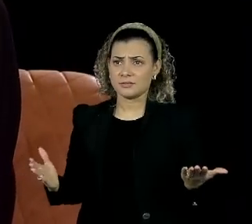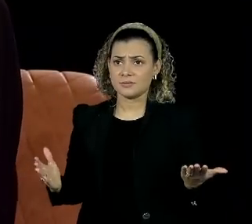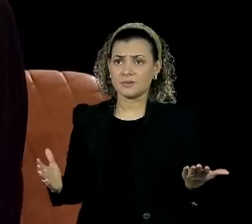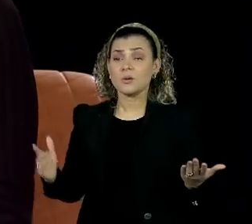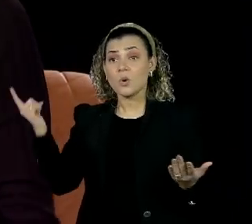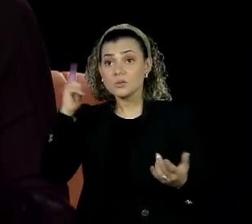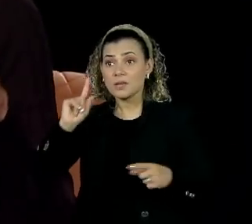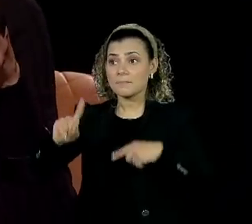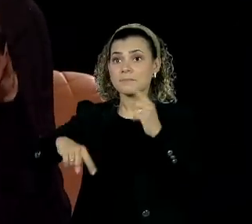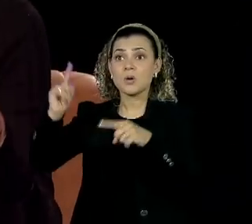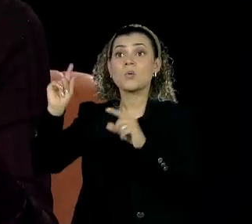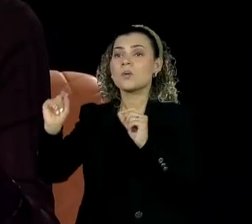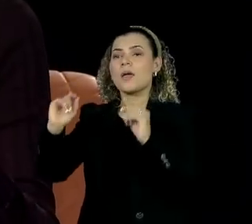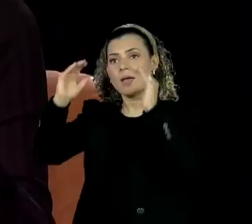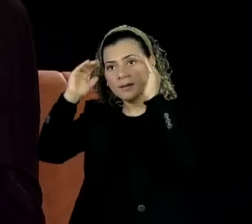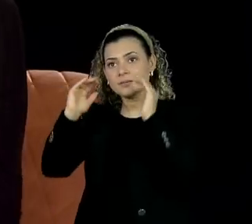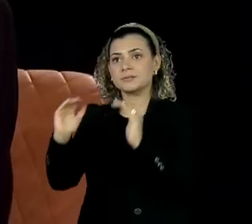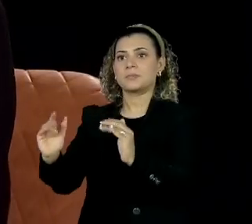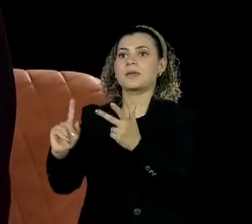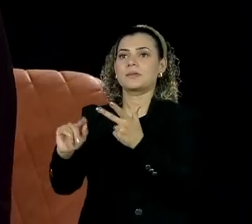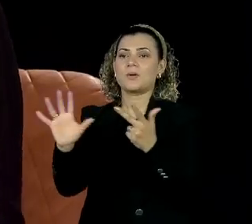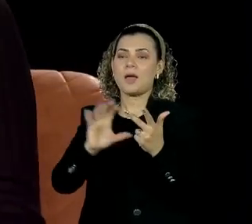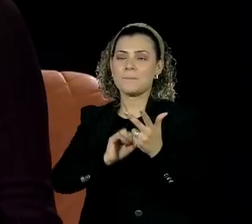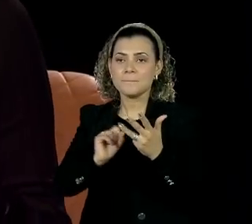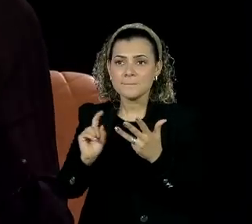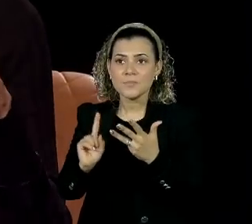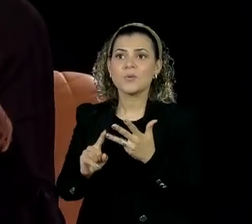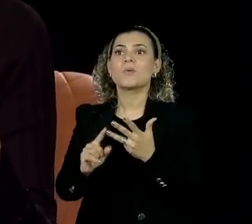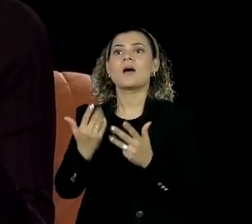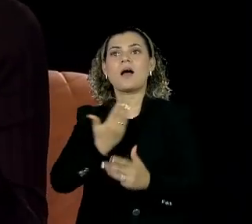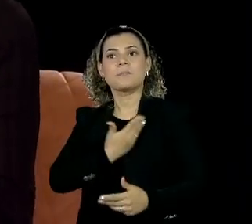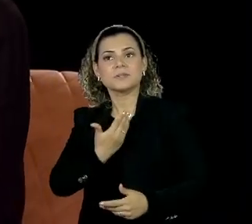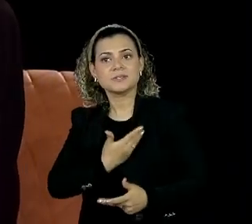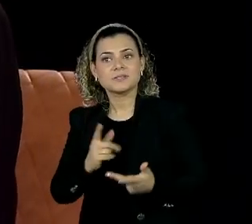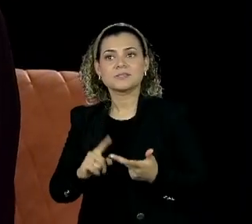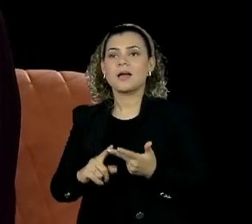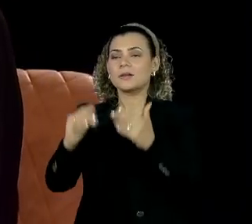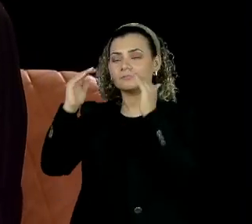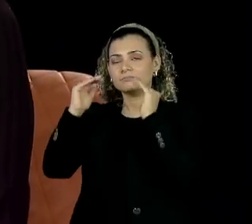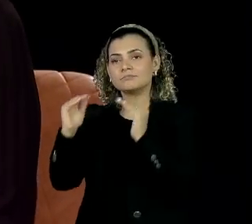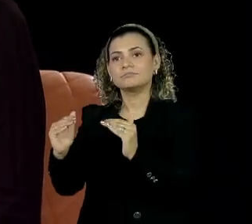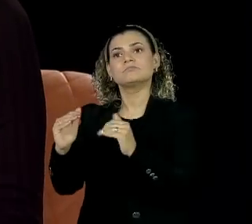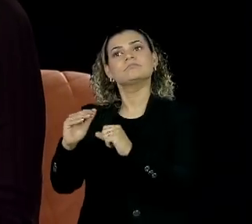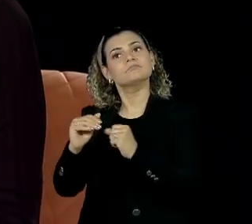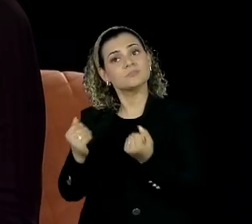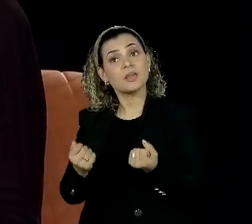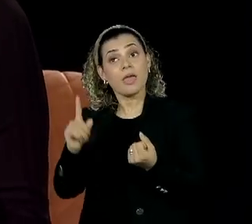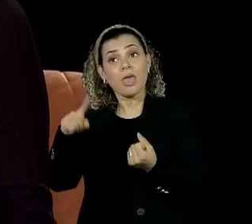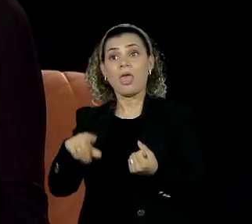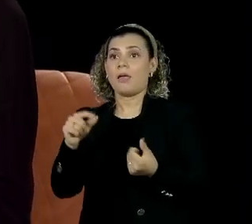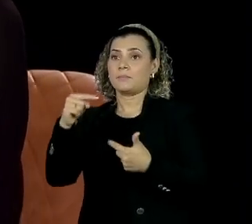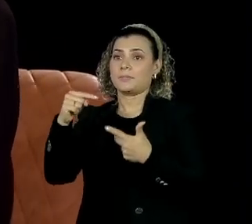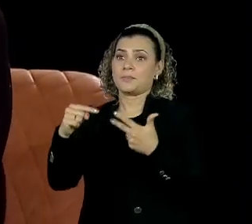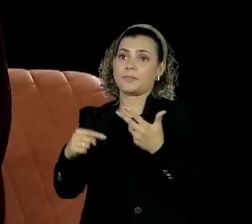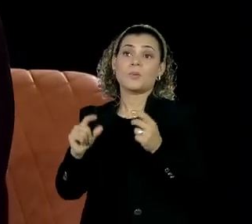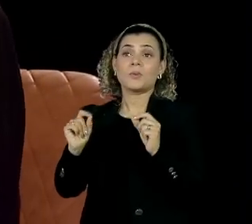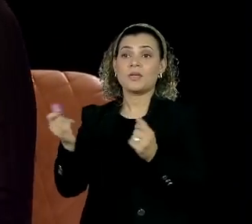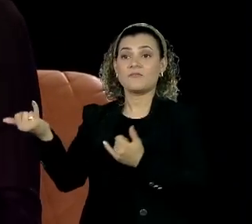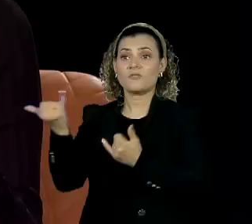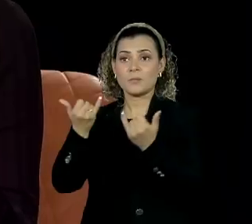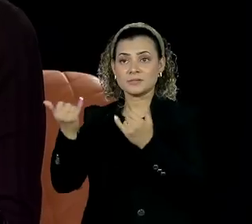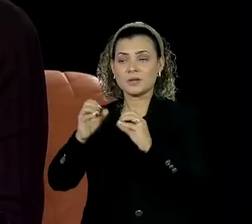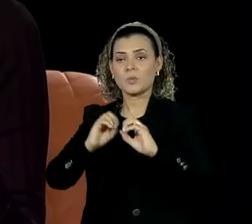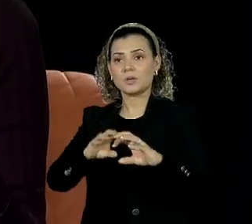alguma coisa é o respeito, é o amor, é a amizade, a tolerância. Isso aí é a